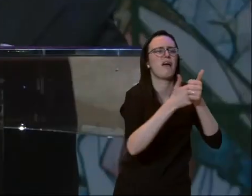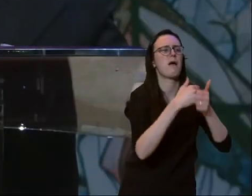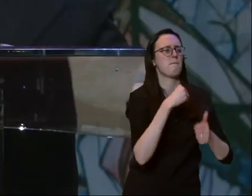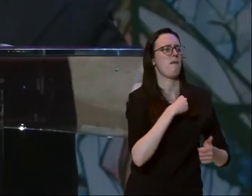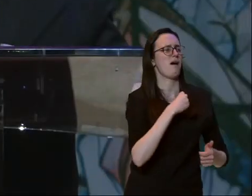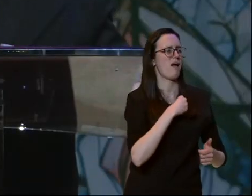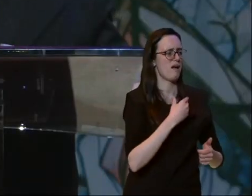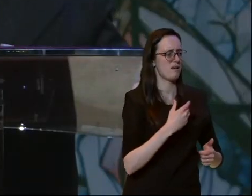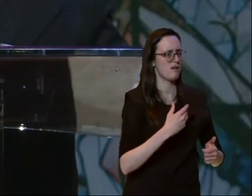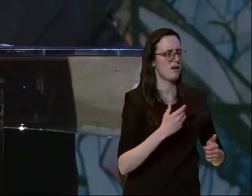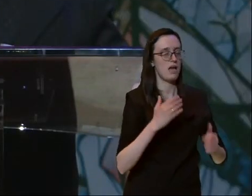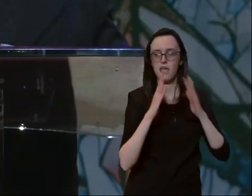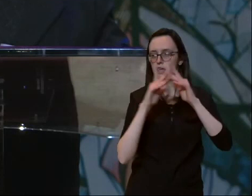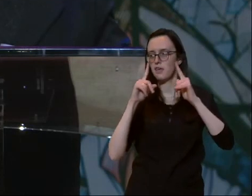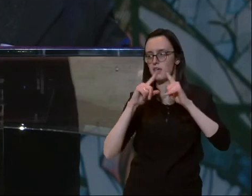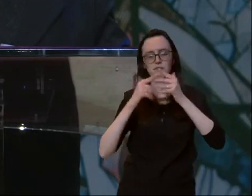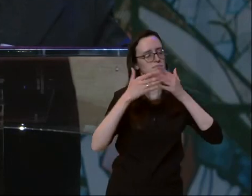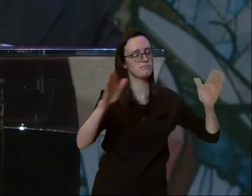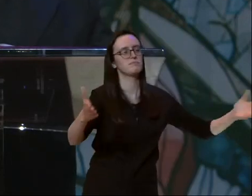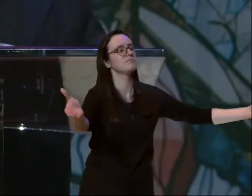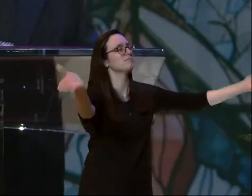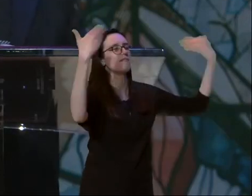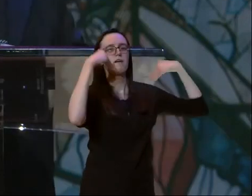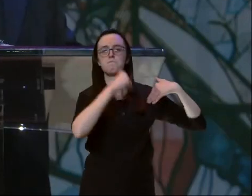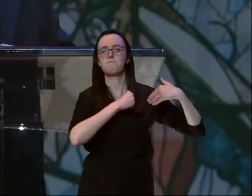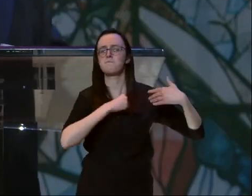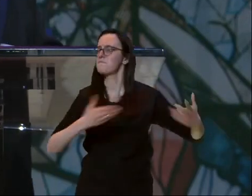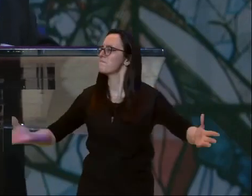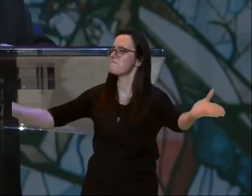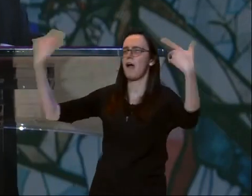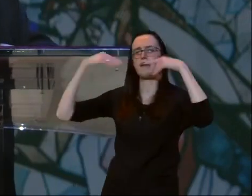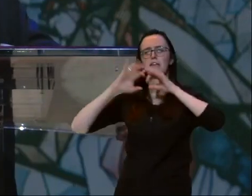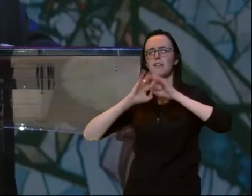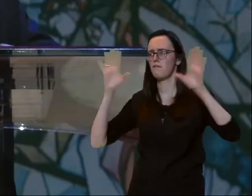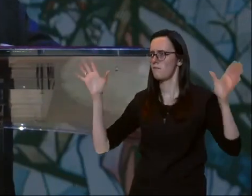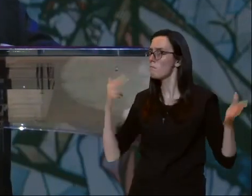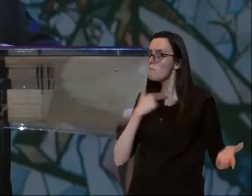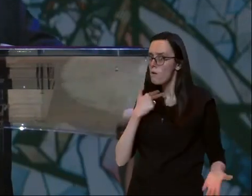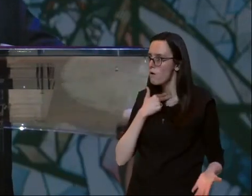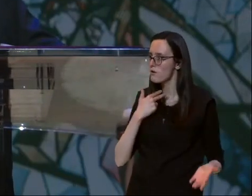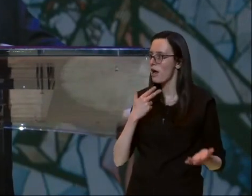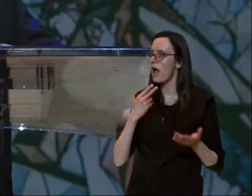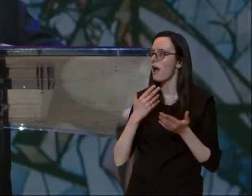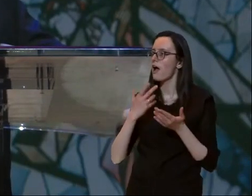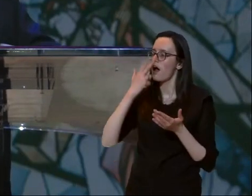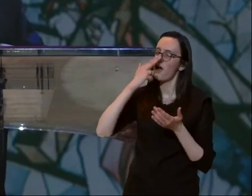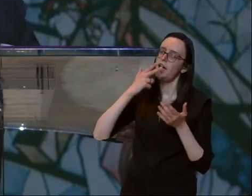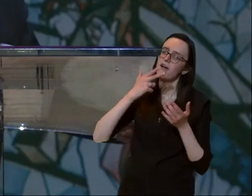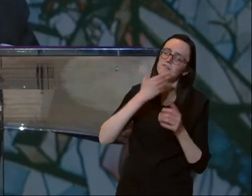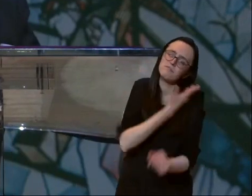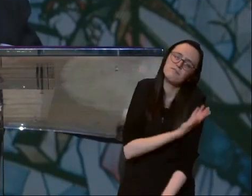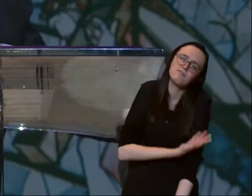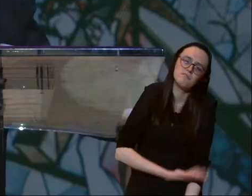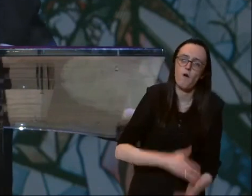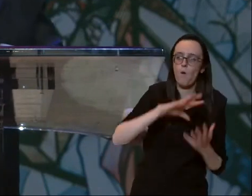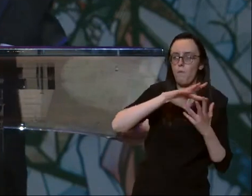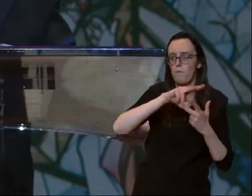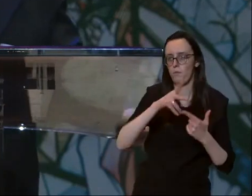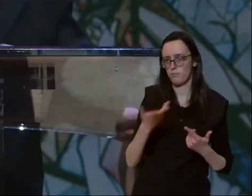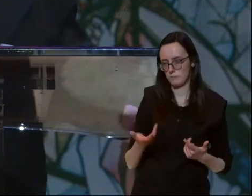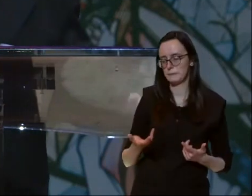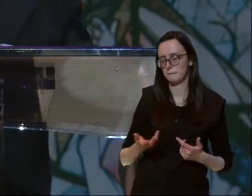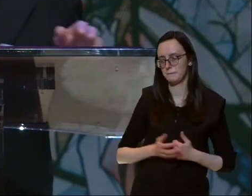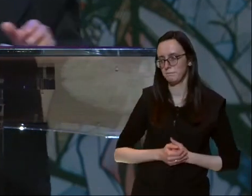pecado entrando na sua vida, na vida da igreja. As pessoas estão